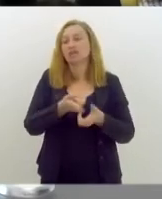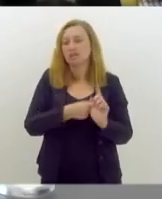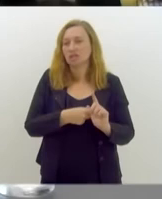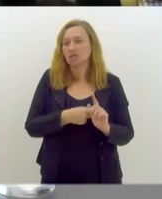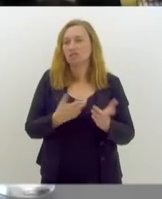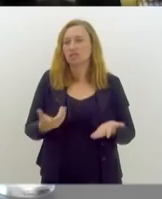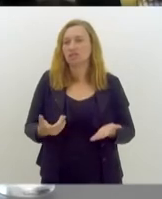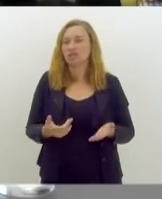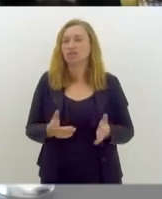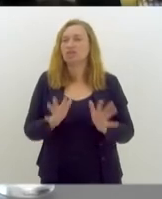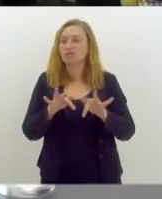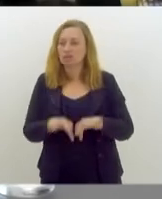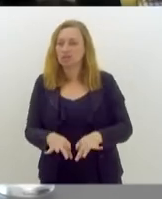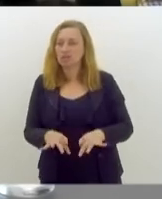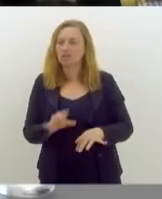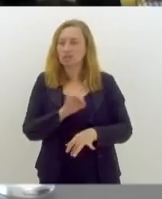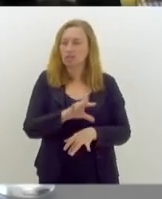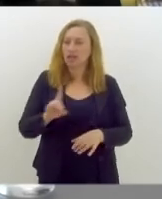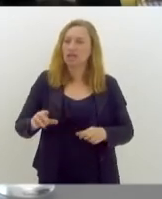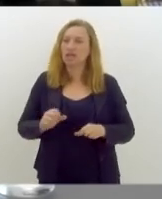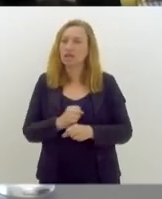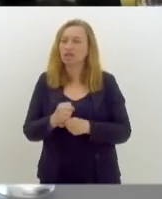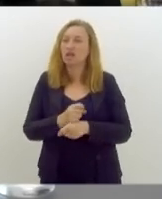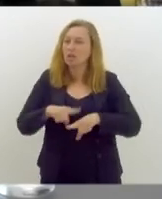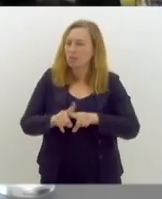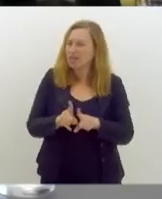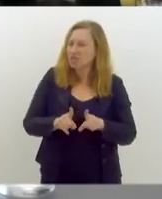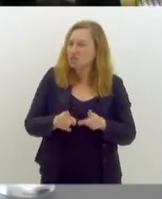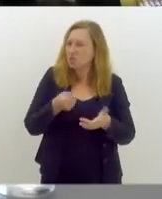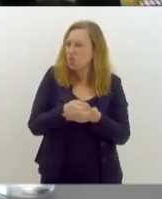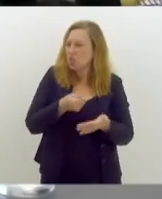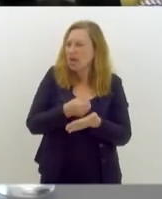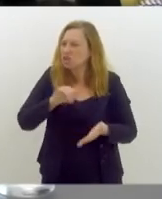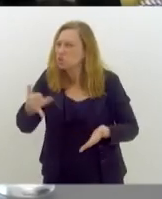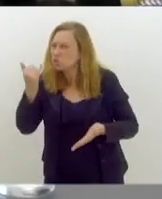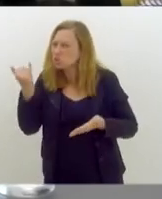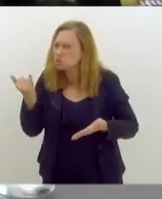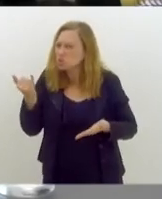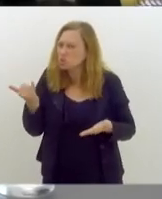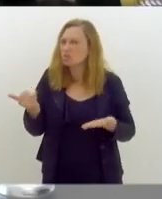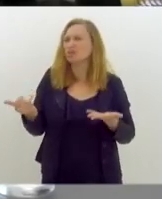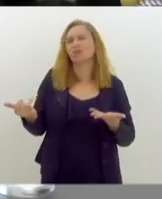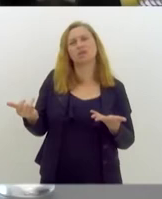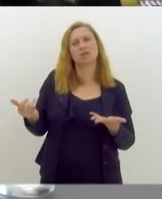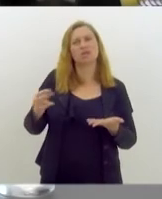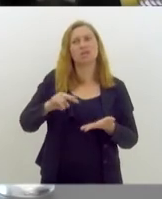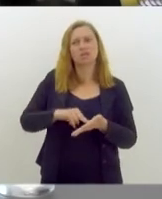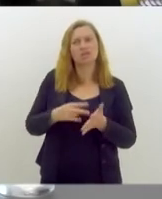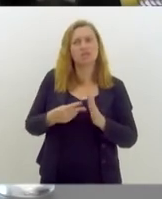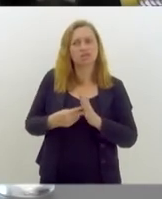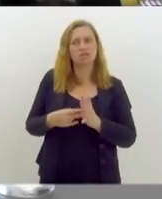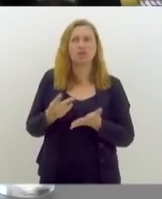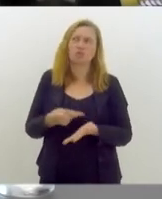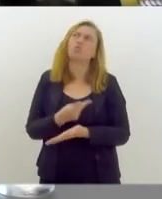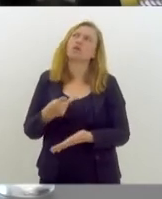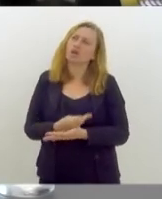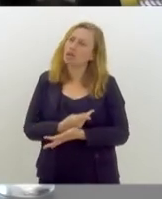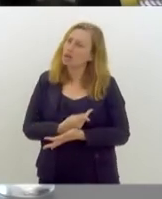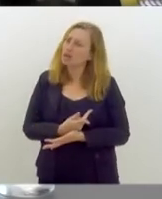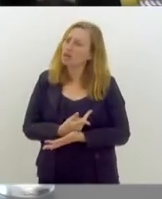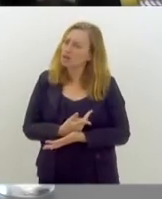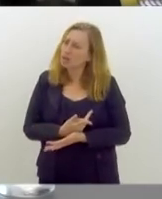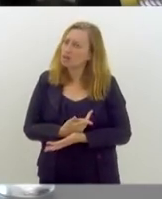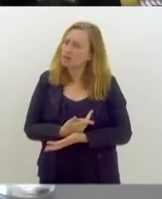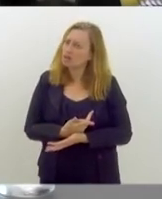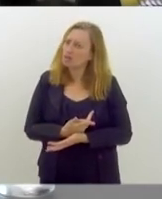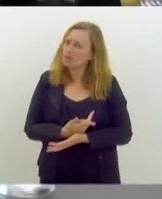de um fechamento de cada exercício mas cobrar juros não é significa eu acho que uma estrapolação por parte doente que